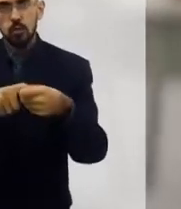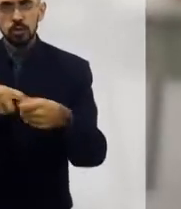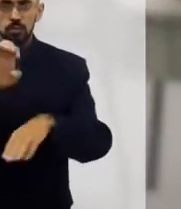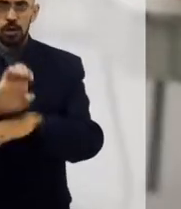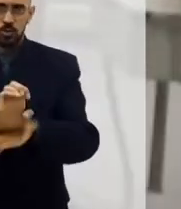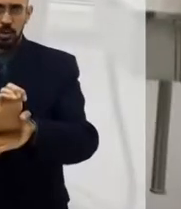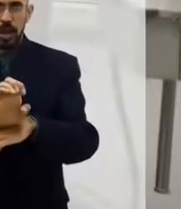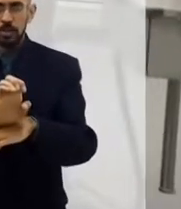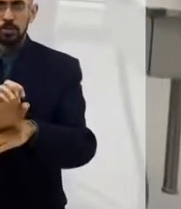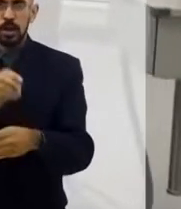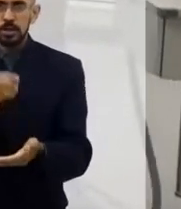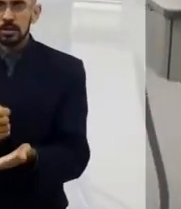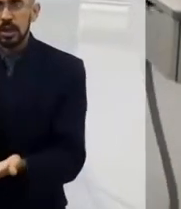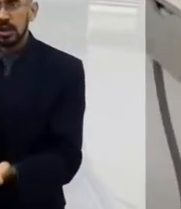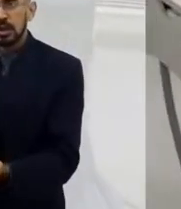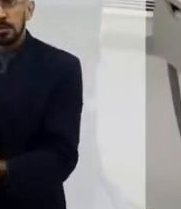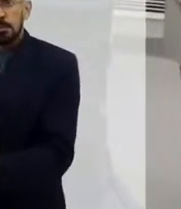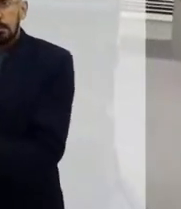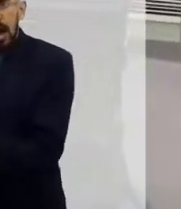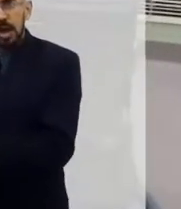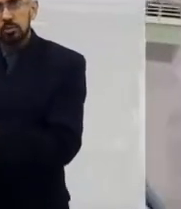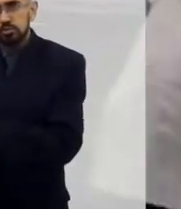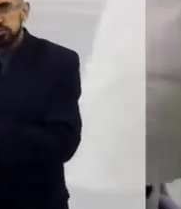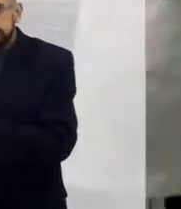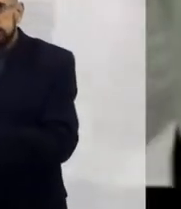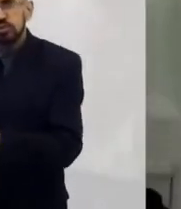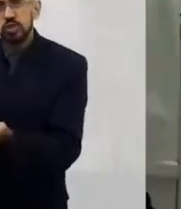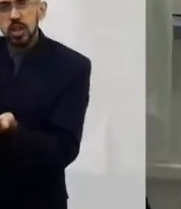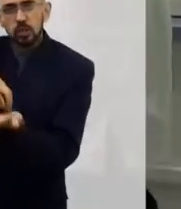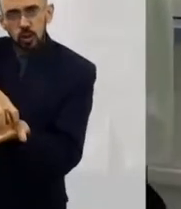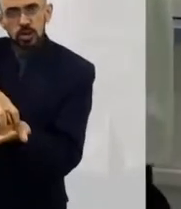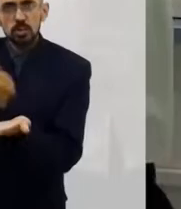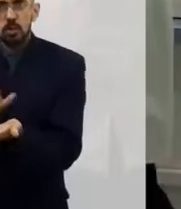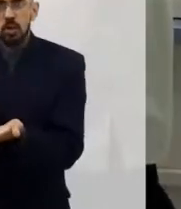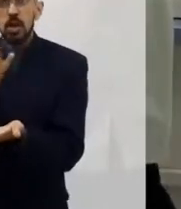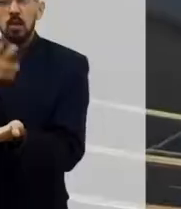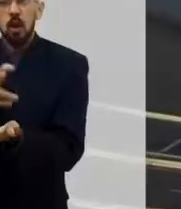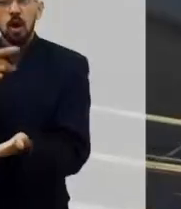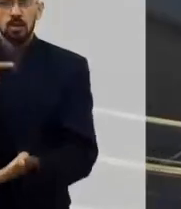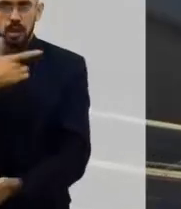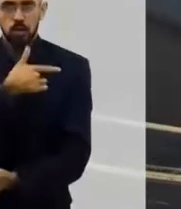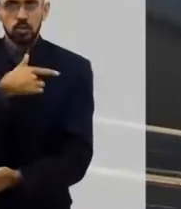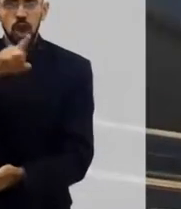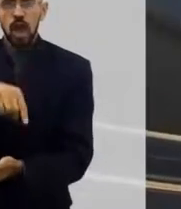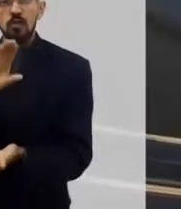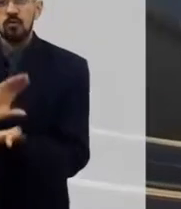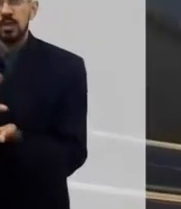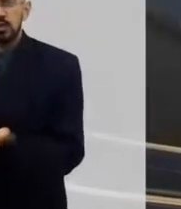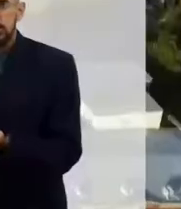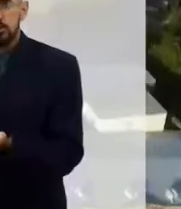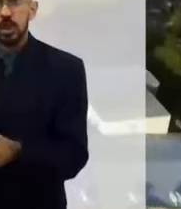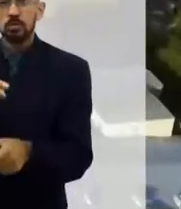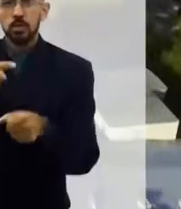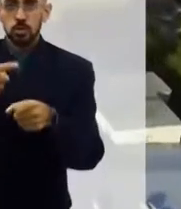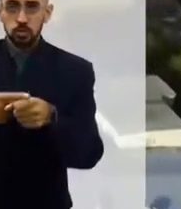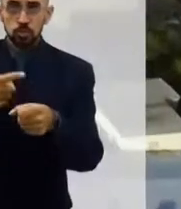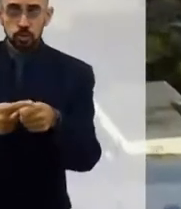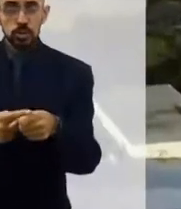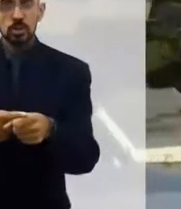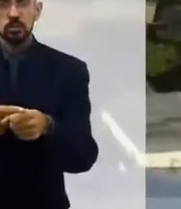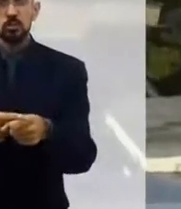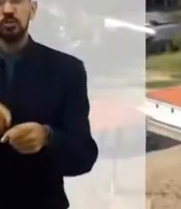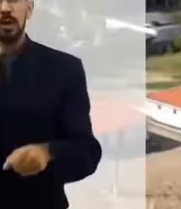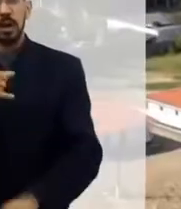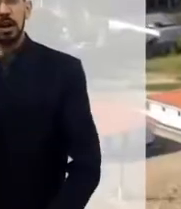ao Estado para serem aplicados em áreas prioritárias como a saúde. São investimentos destinados aos